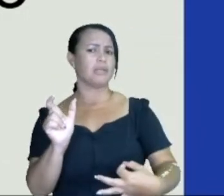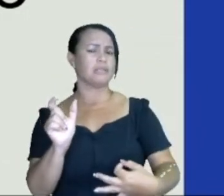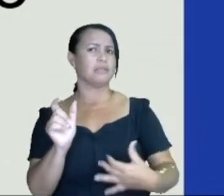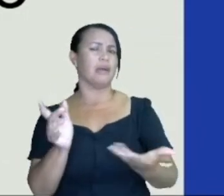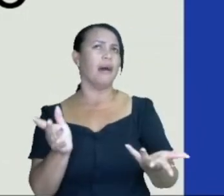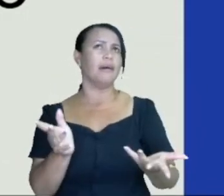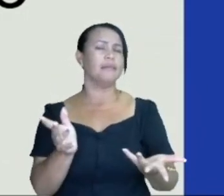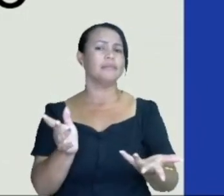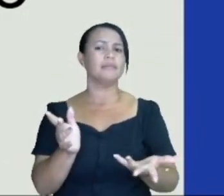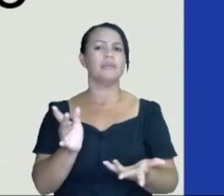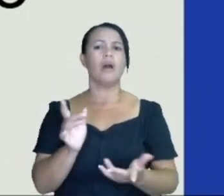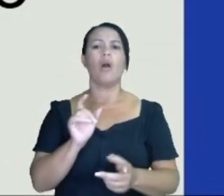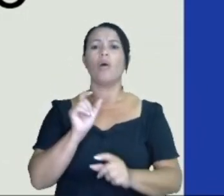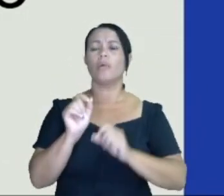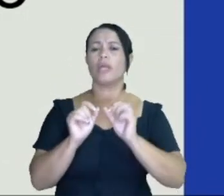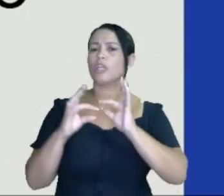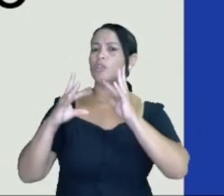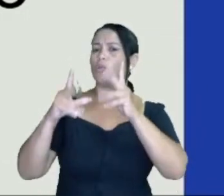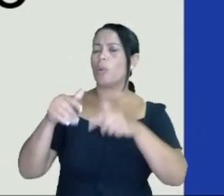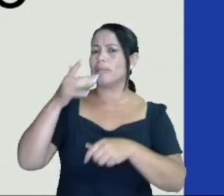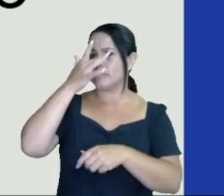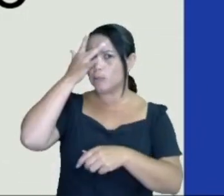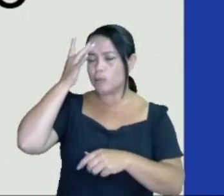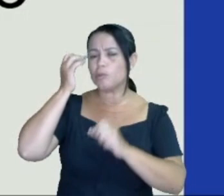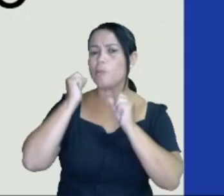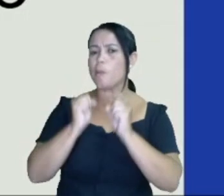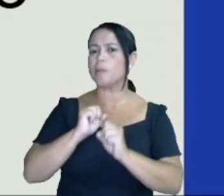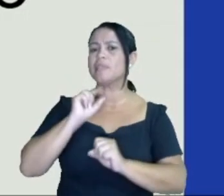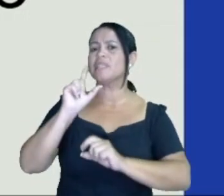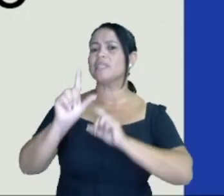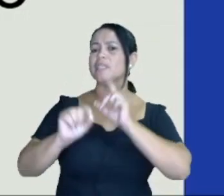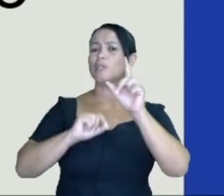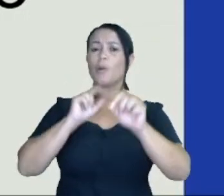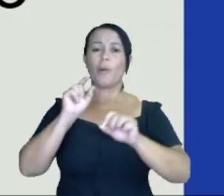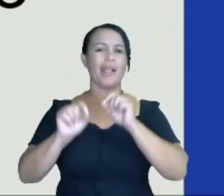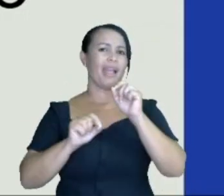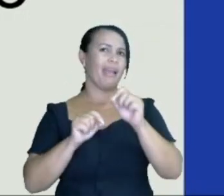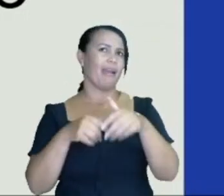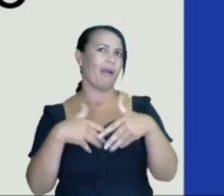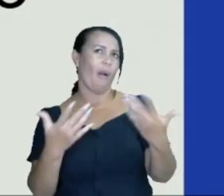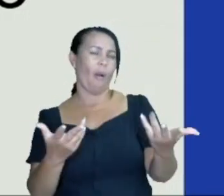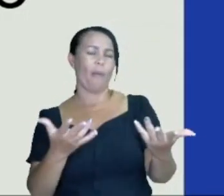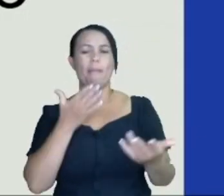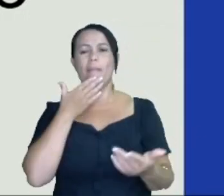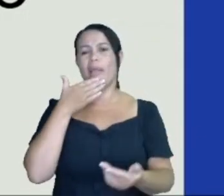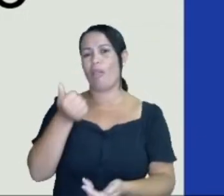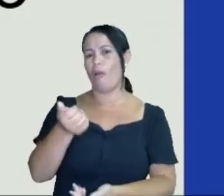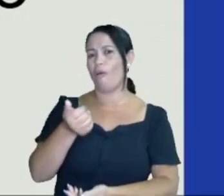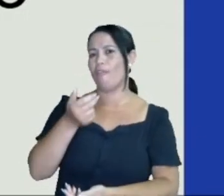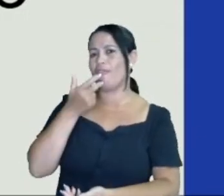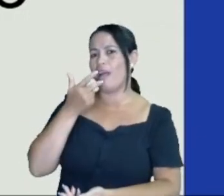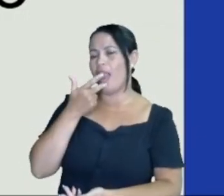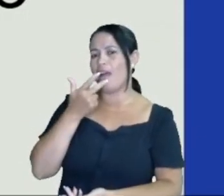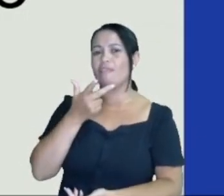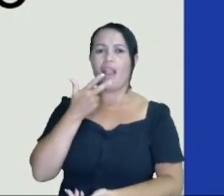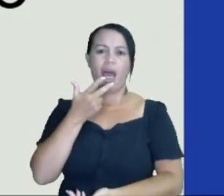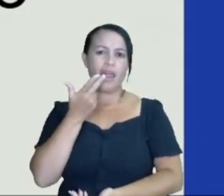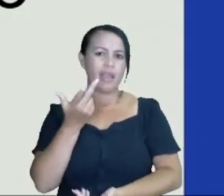ou seja, em que todo mundo poderia escolher qual seria a melhor forma de falar, uns